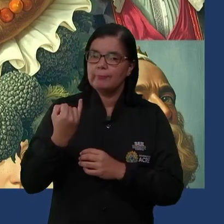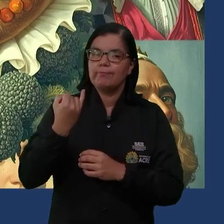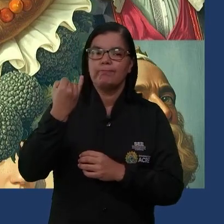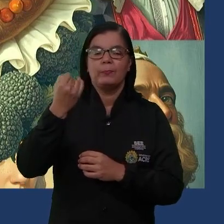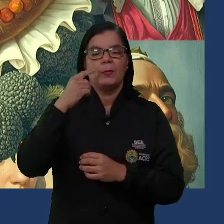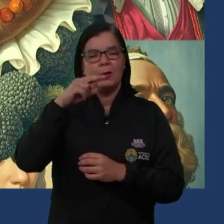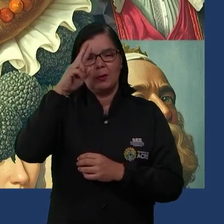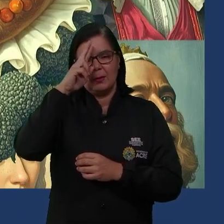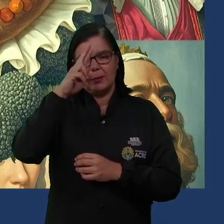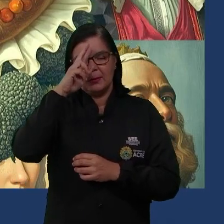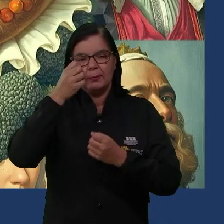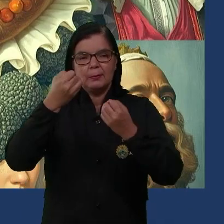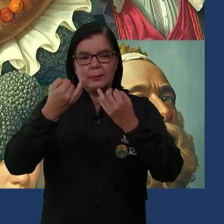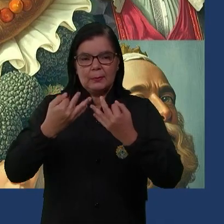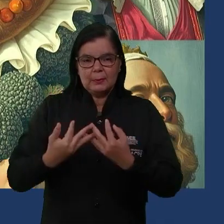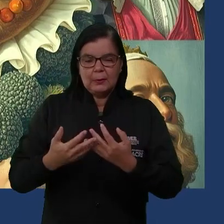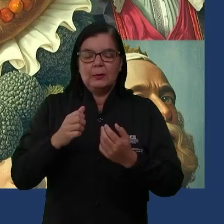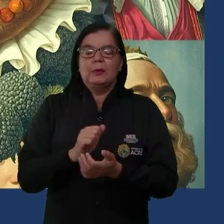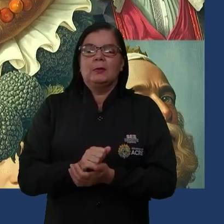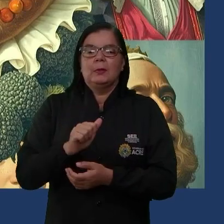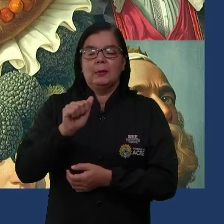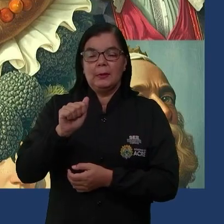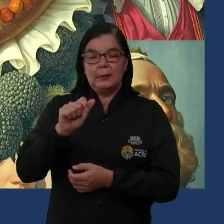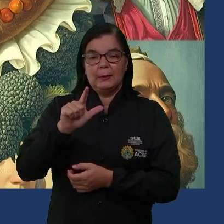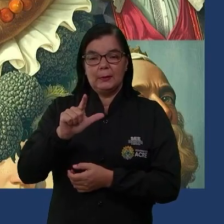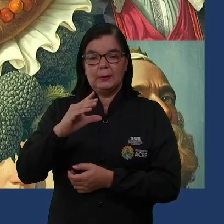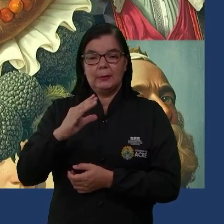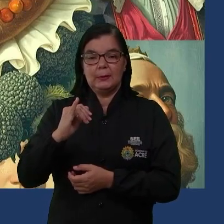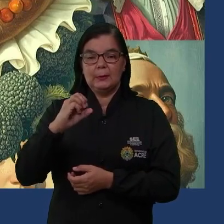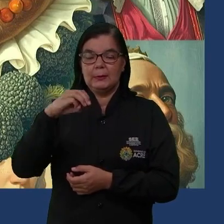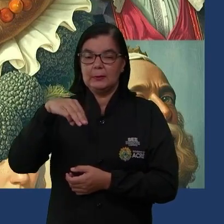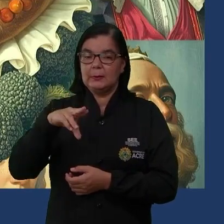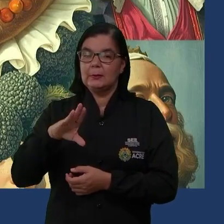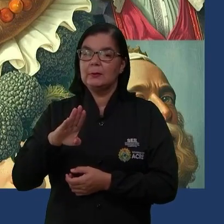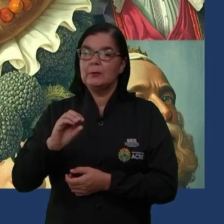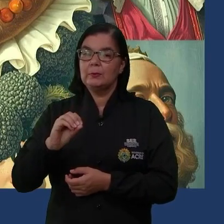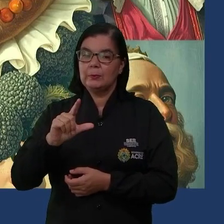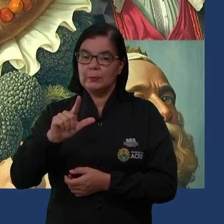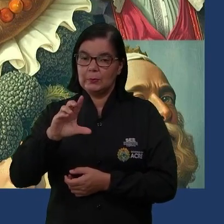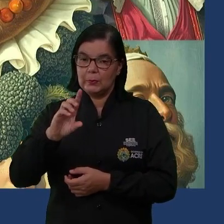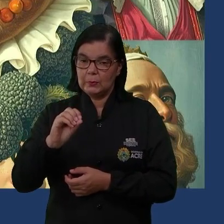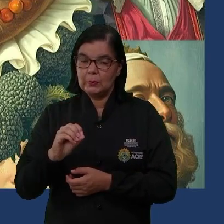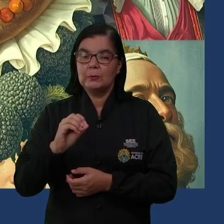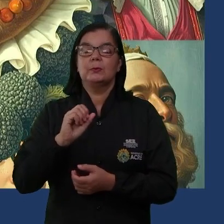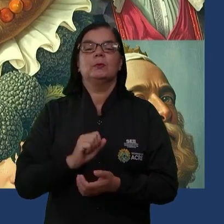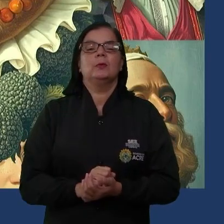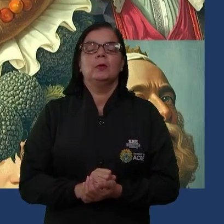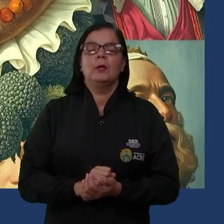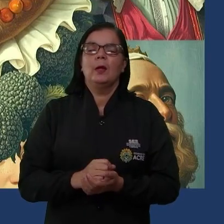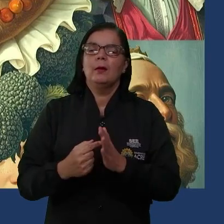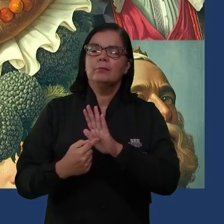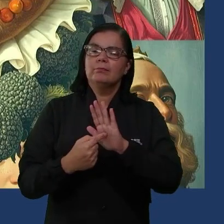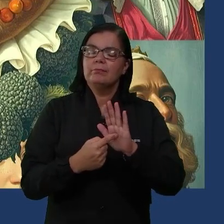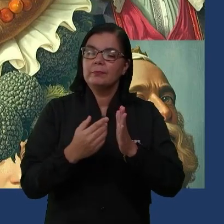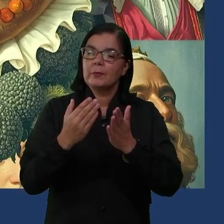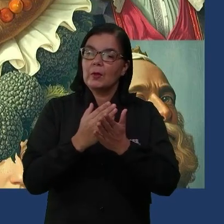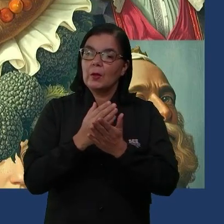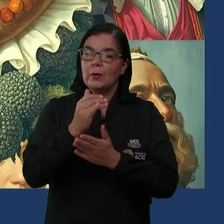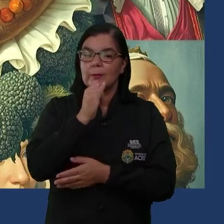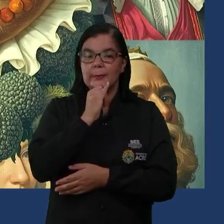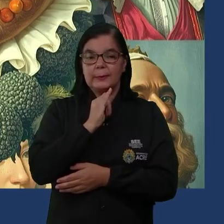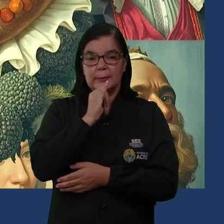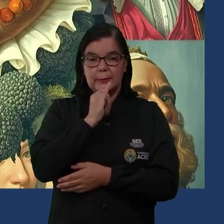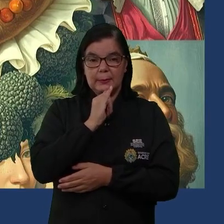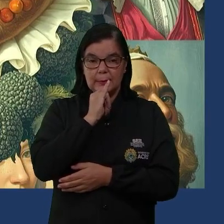Lembra que eu falei para vocês de Arcimboldo, né? Ele traz aí alguns exemplos de trabalhos